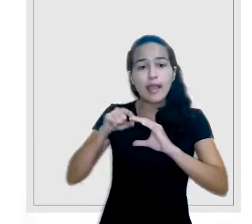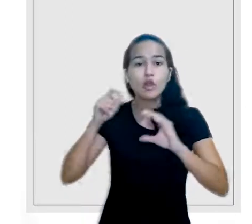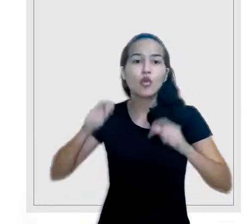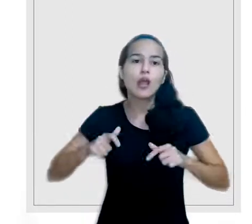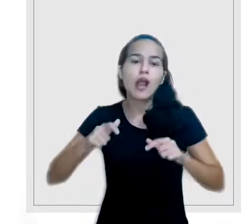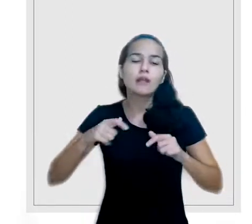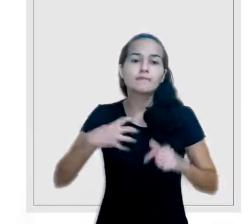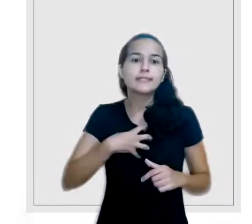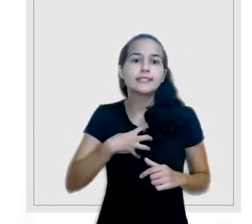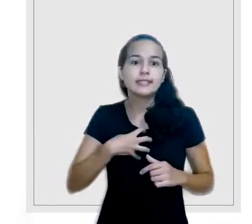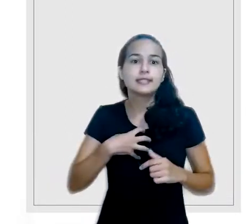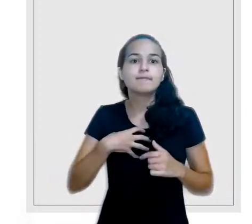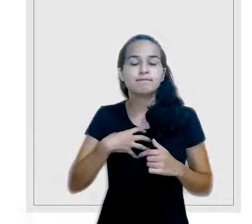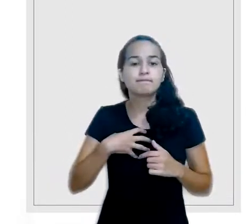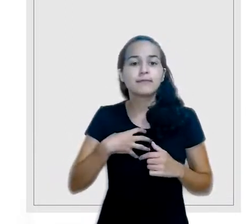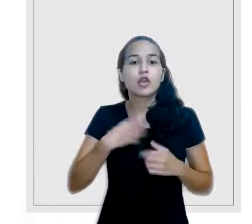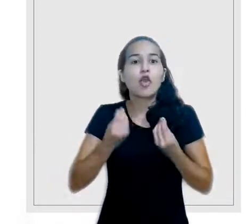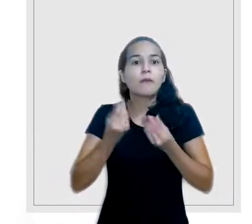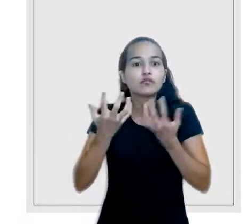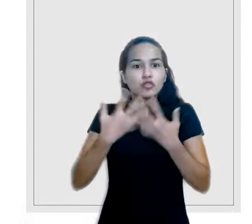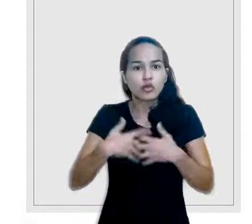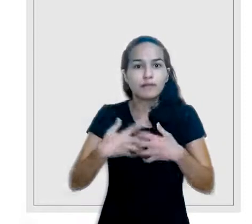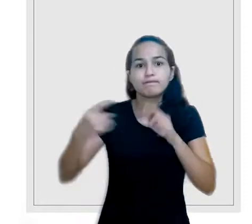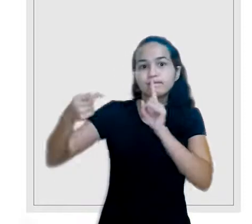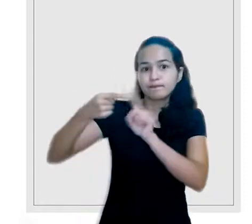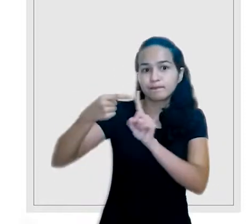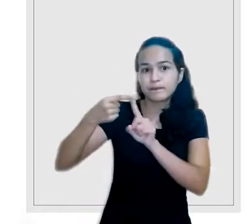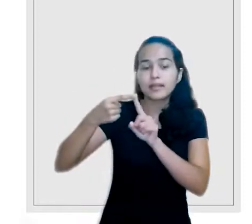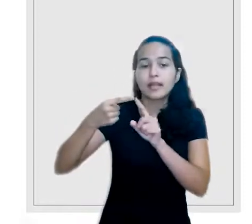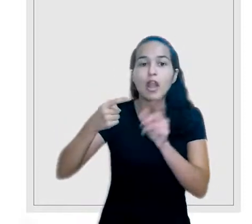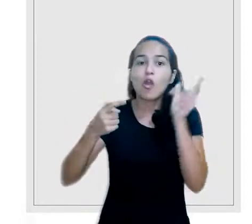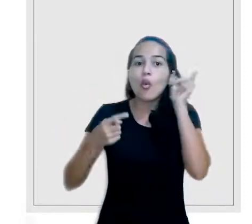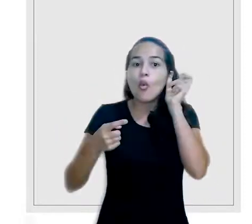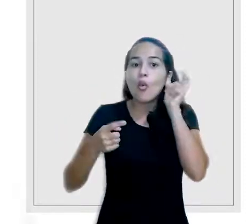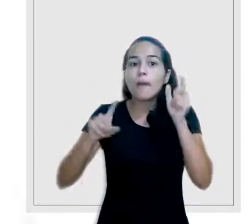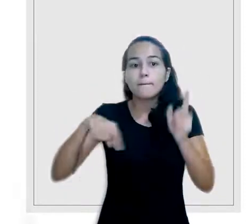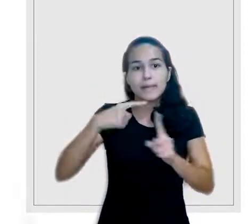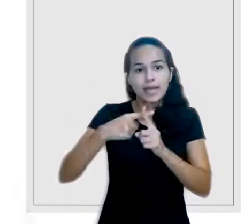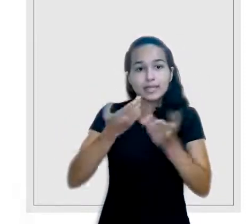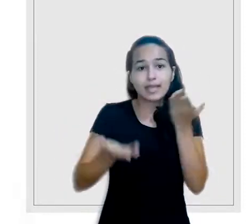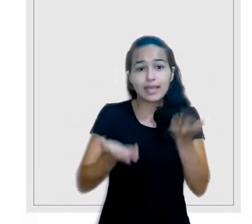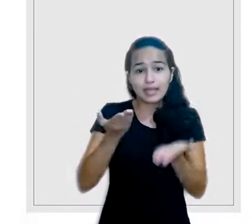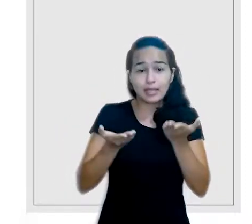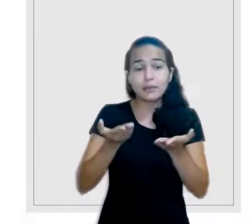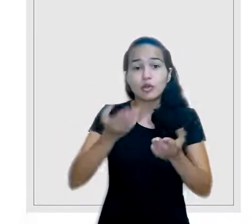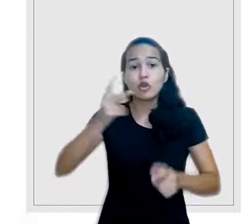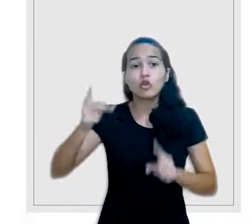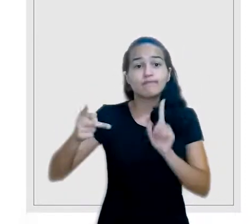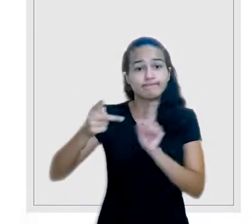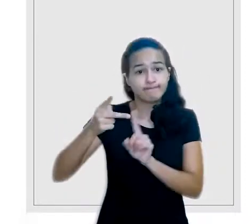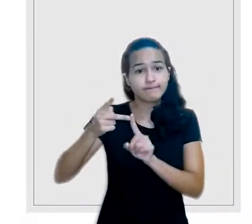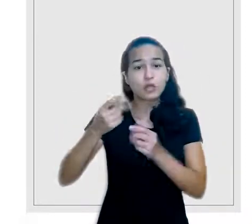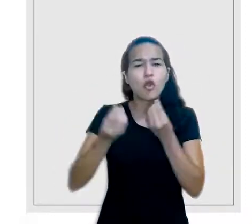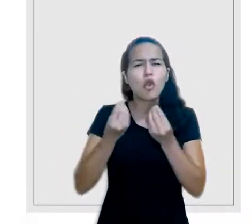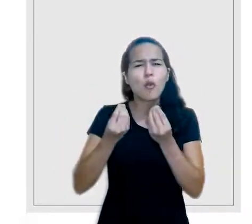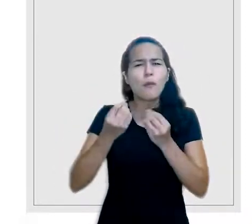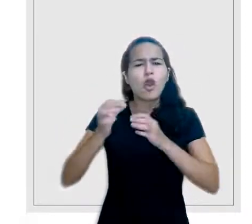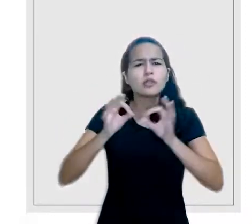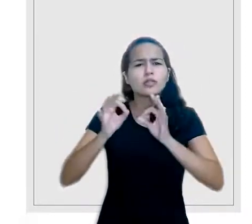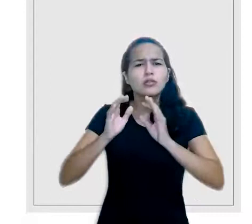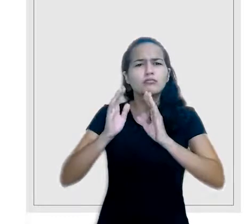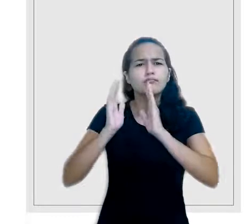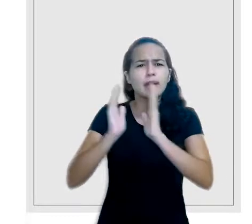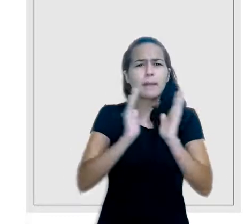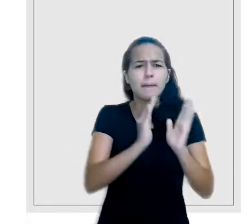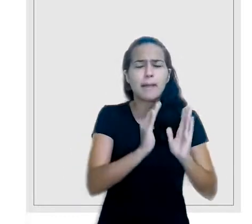em duas funções, audição e equilíbrio. Pode ser dividida em orelha externa, média e interna. E os